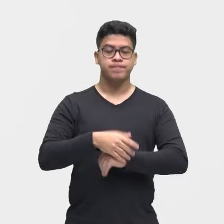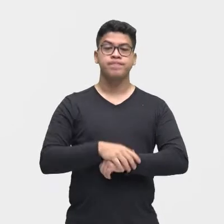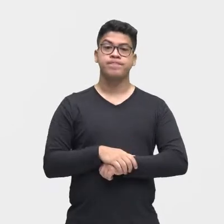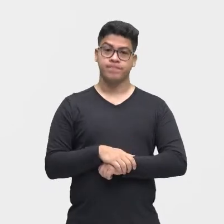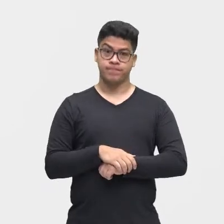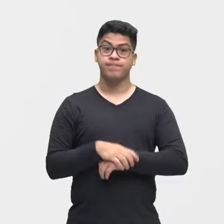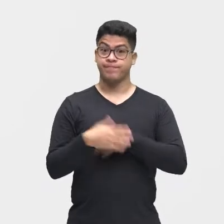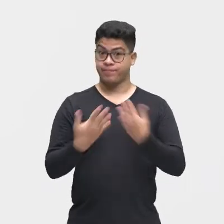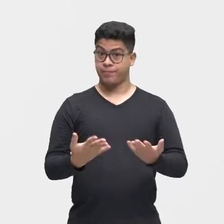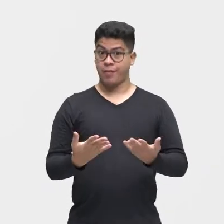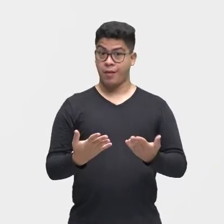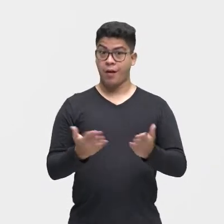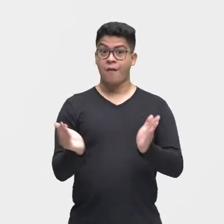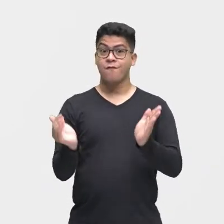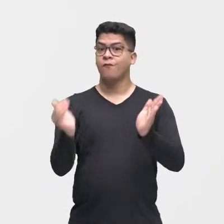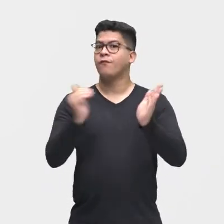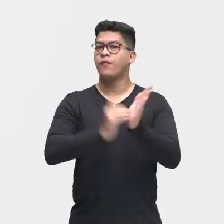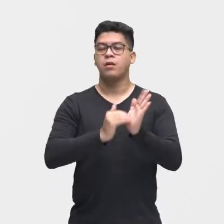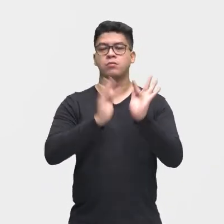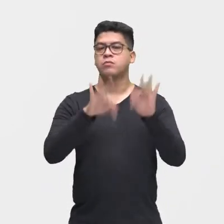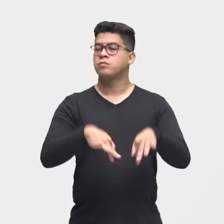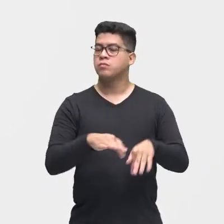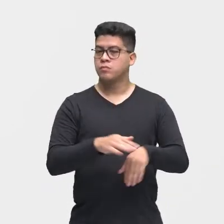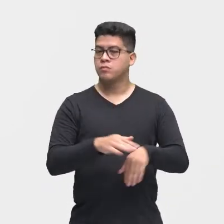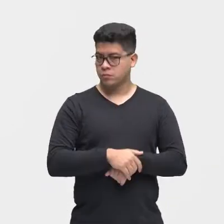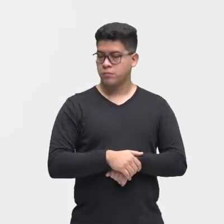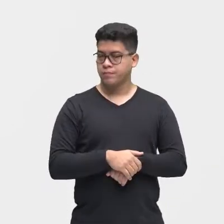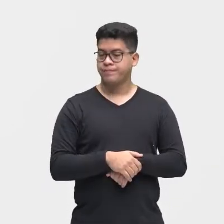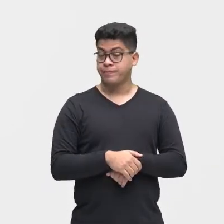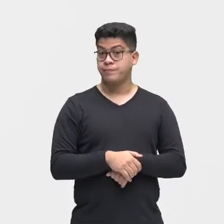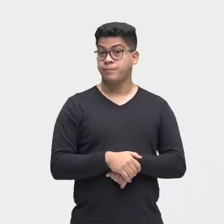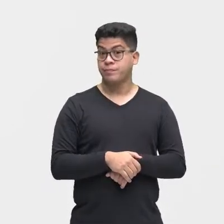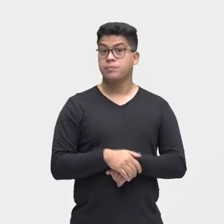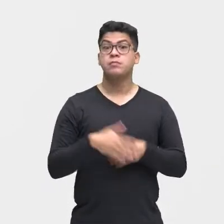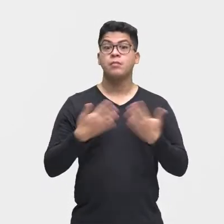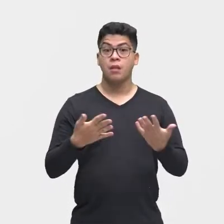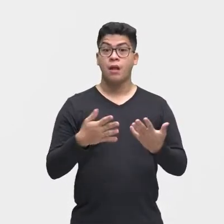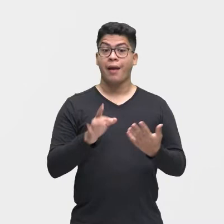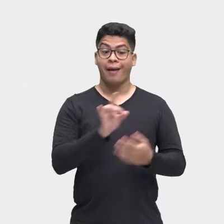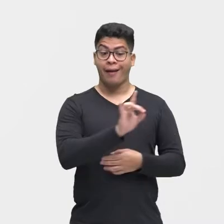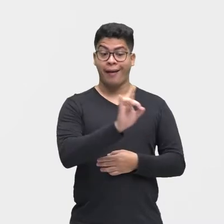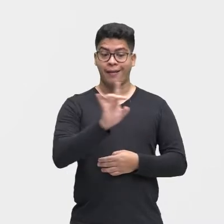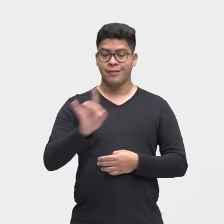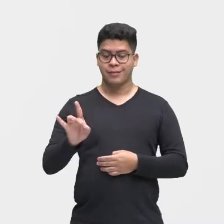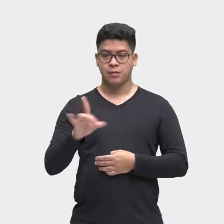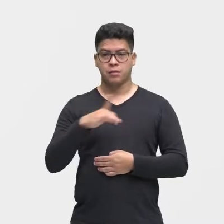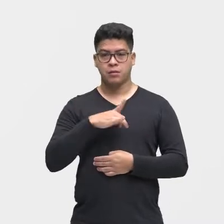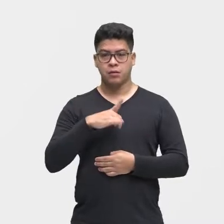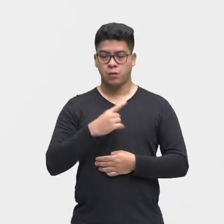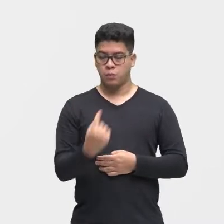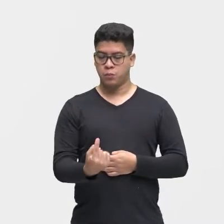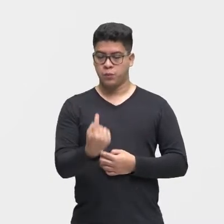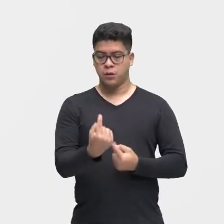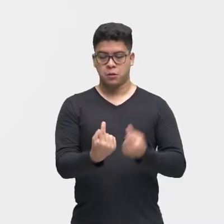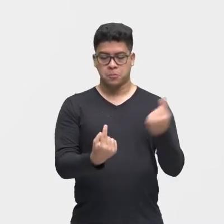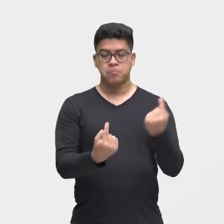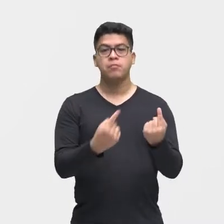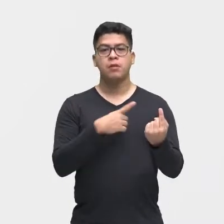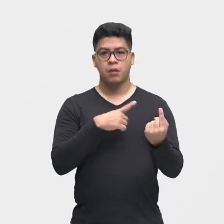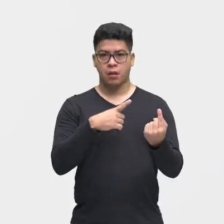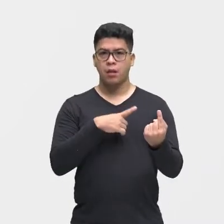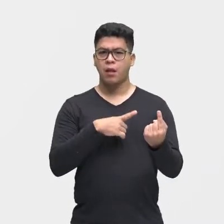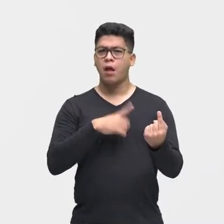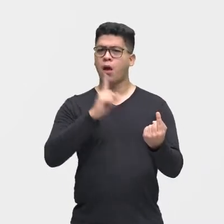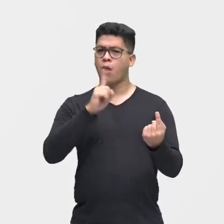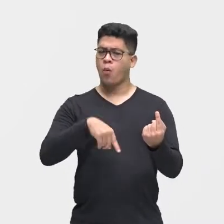acontece finaliza o jogo e para isso cada peça like o enxadrista tem o seu poder